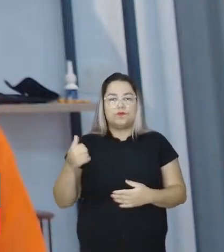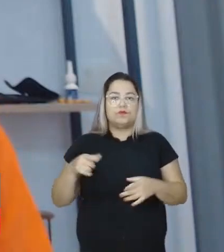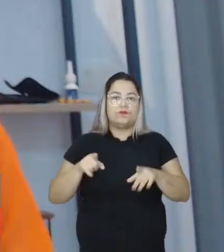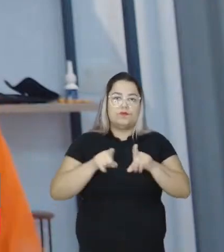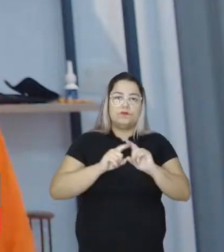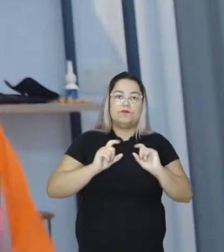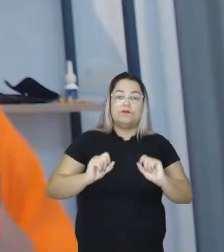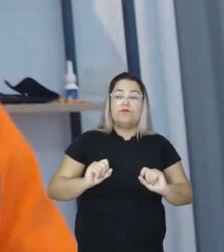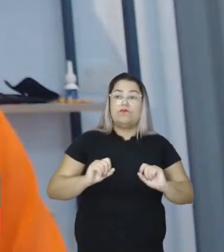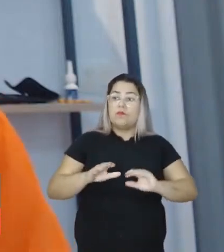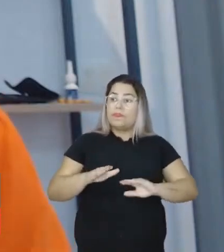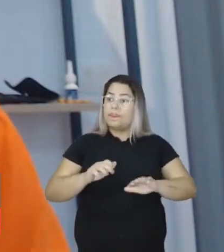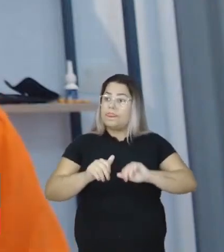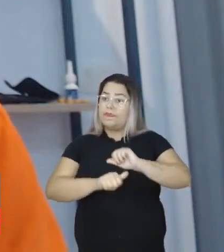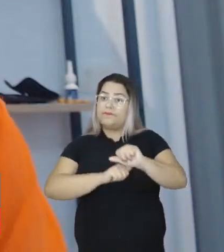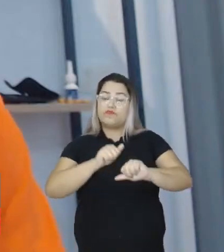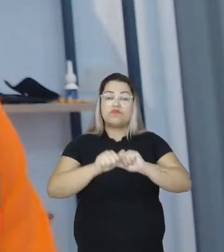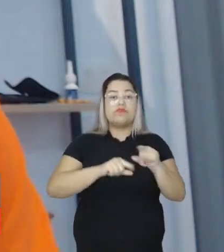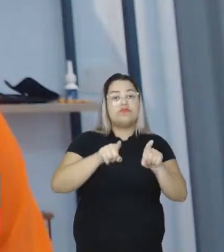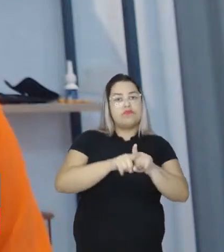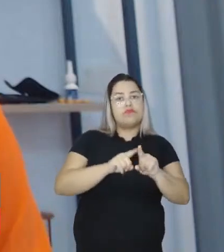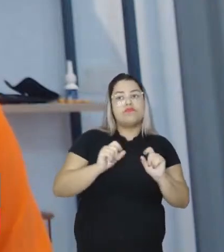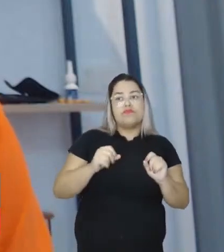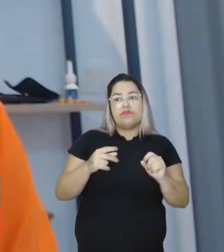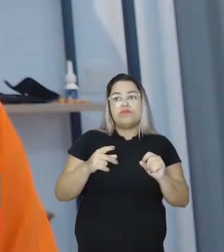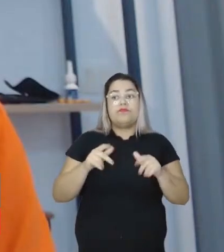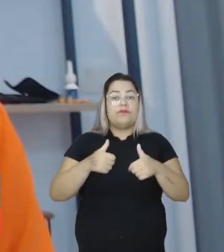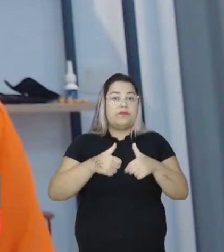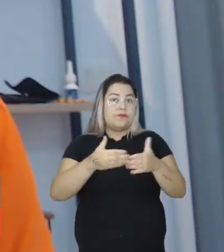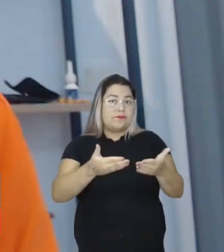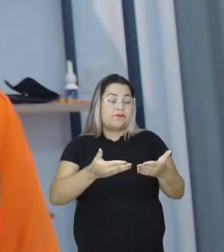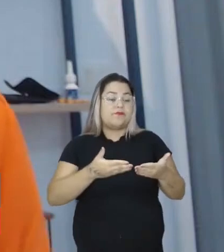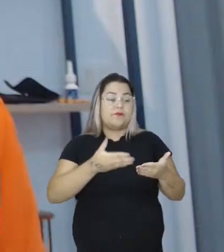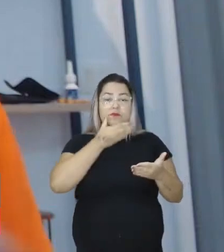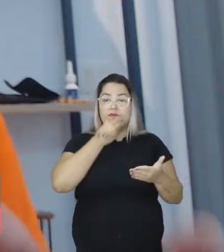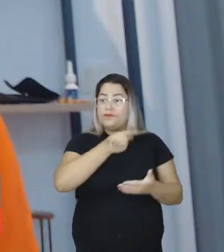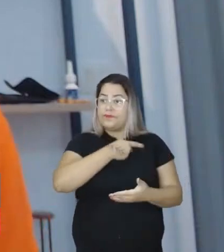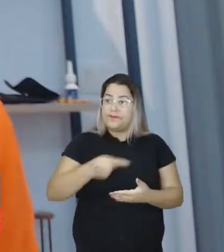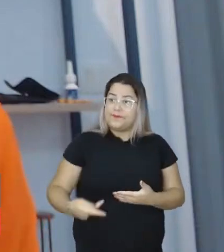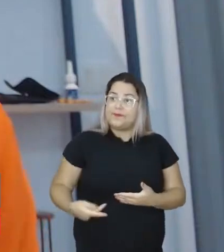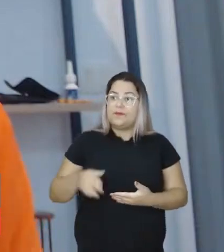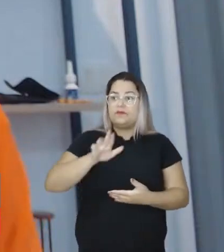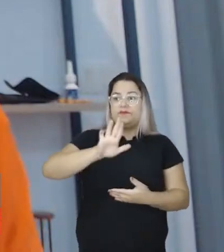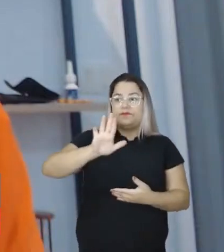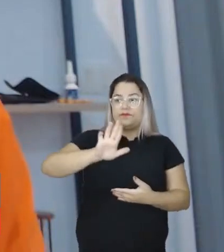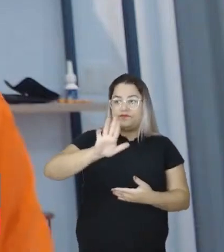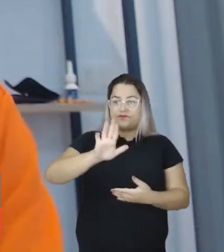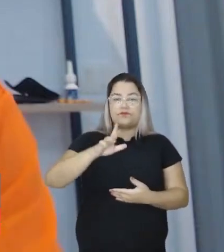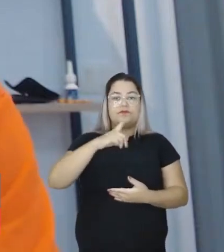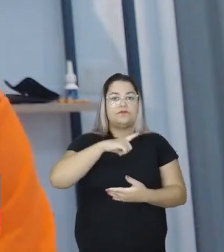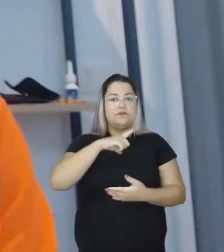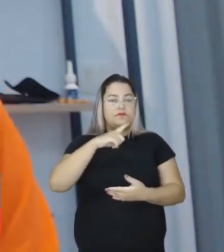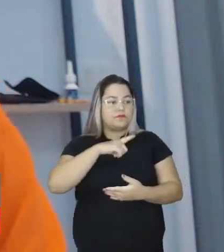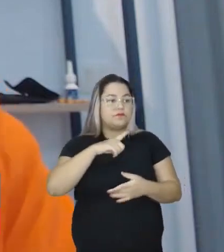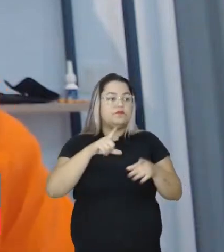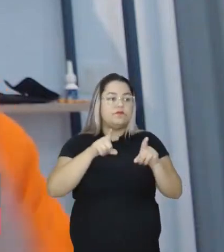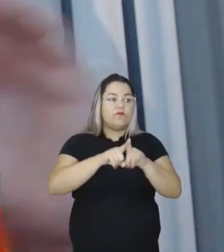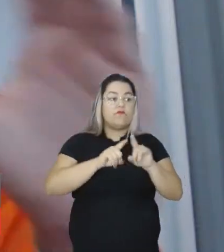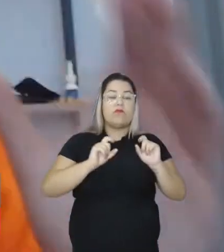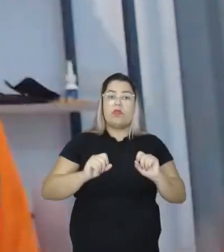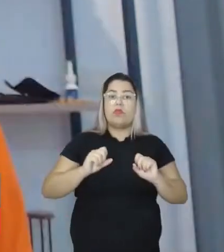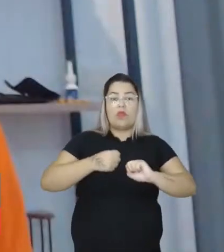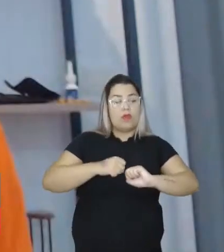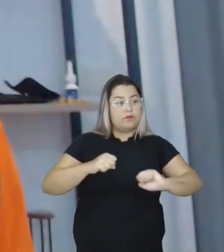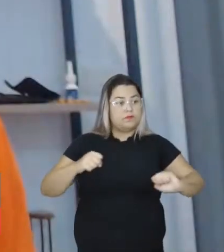de transição, que fiz parte, convidado pelo presidente Lula, nós tivemos um direcionamento para um